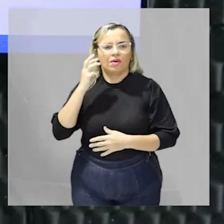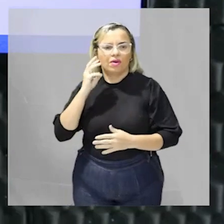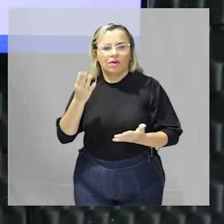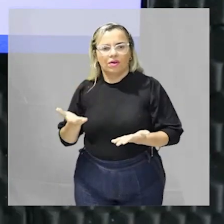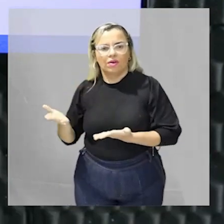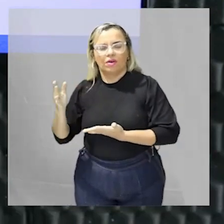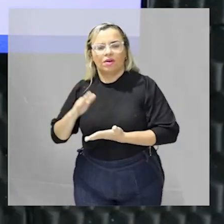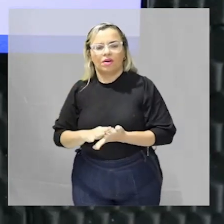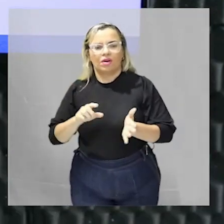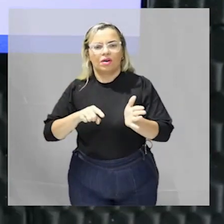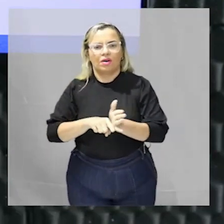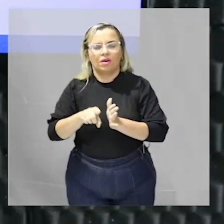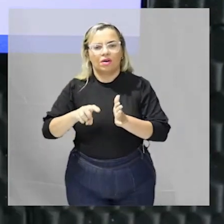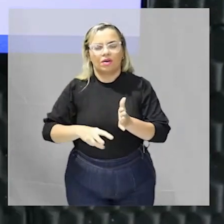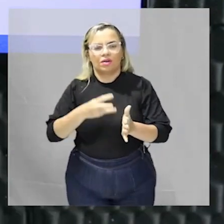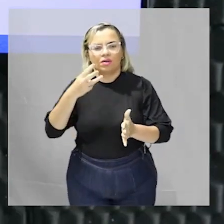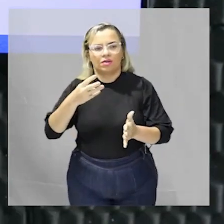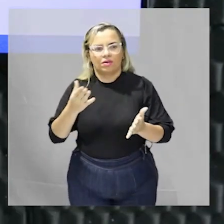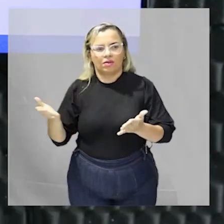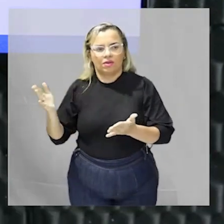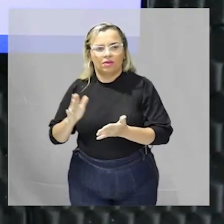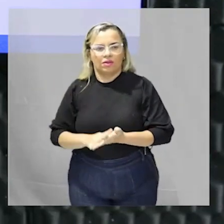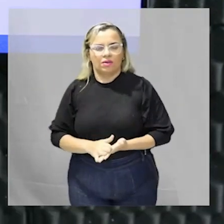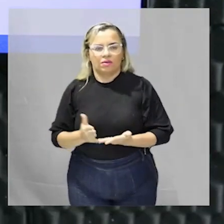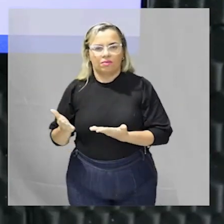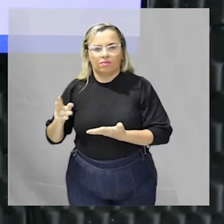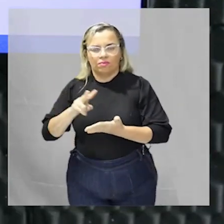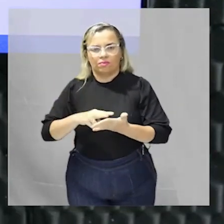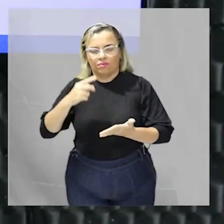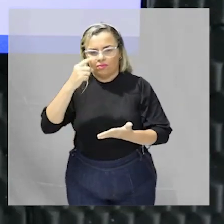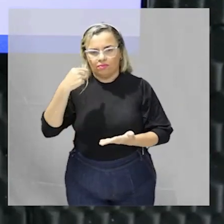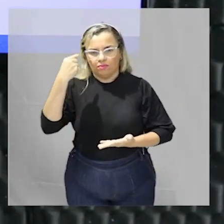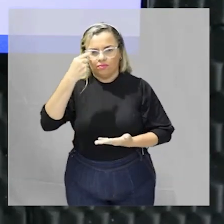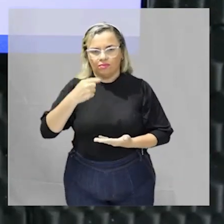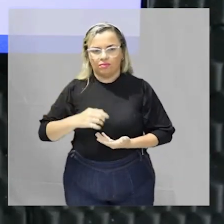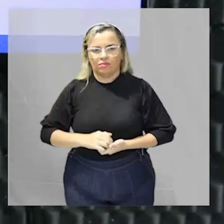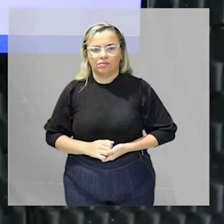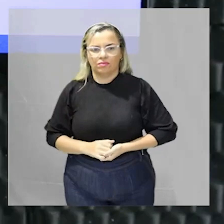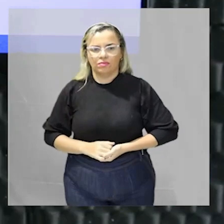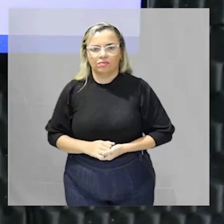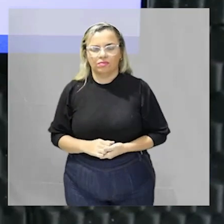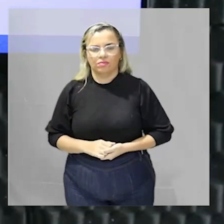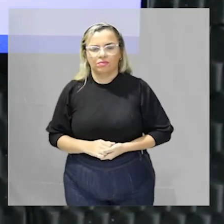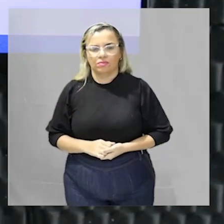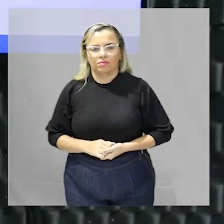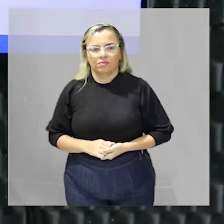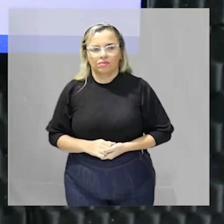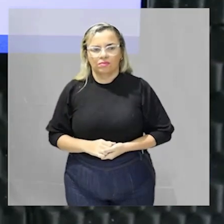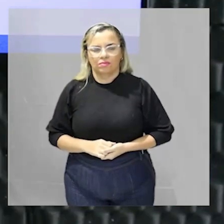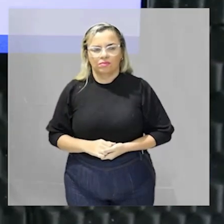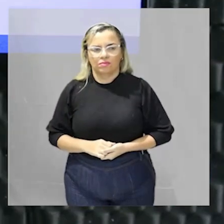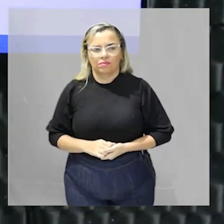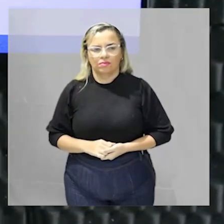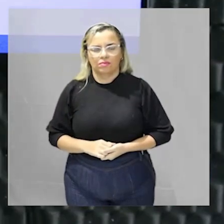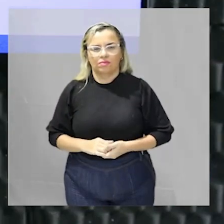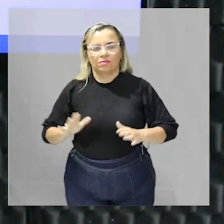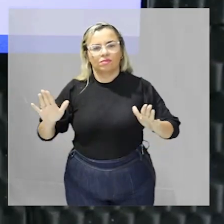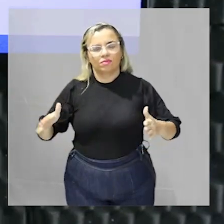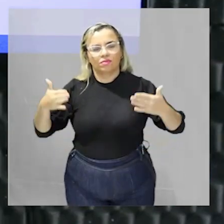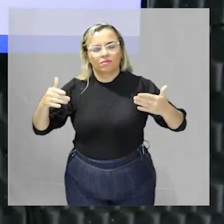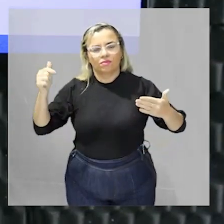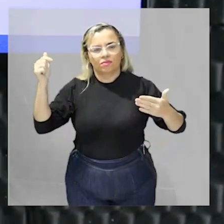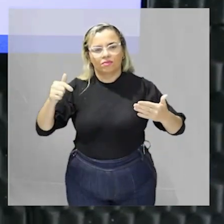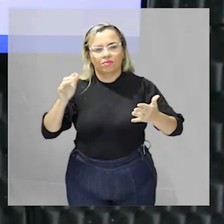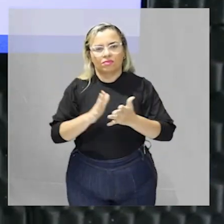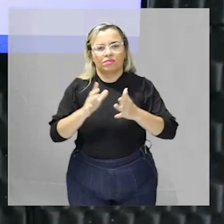seguinte: coleccione material de leitura, um acierto literário, tá? Eu já vou chamar a atenção bem